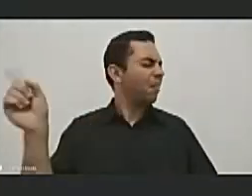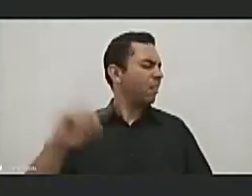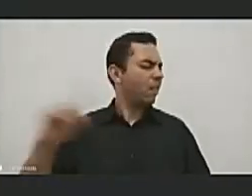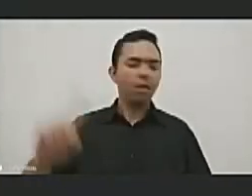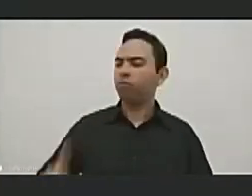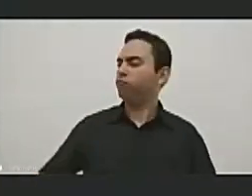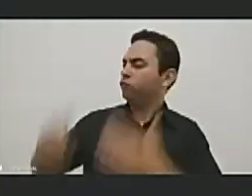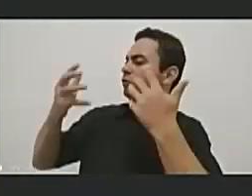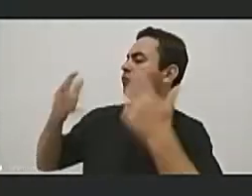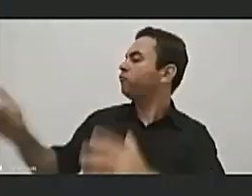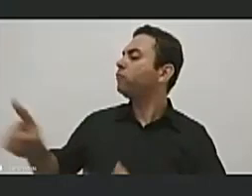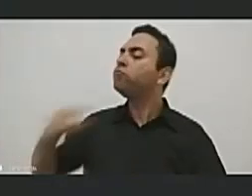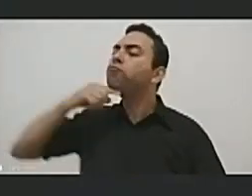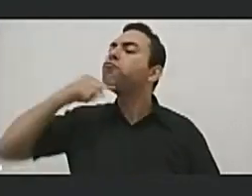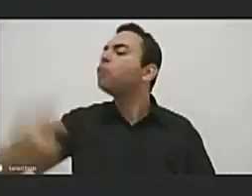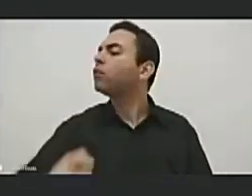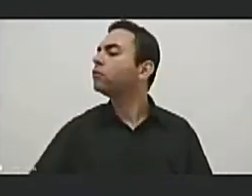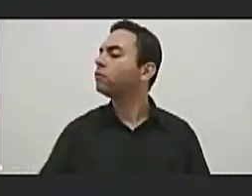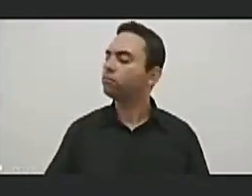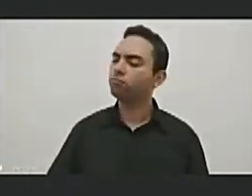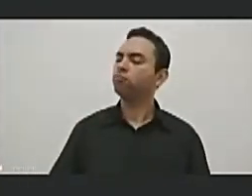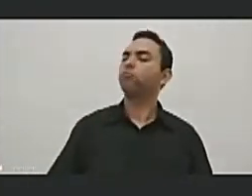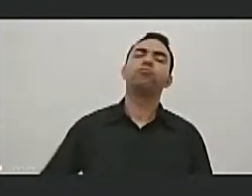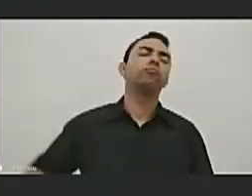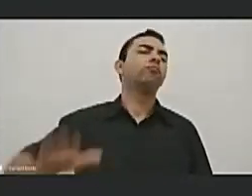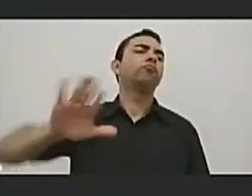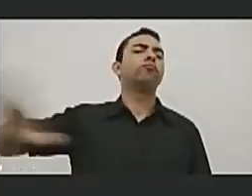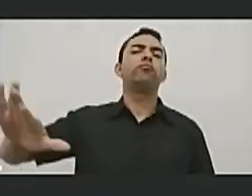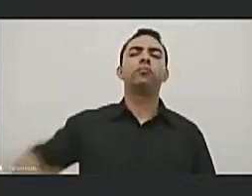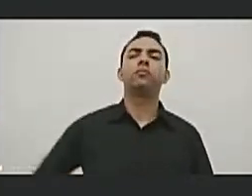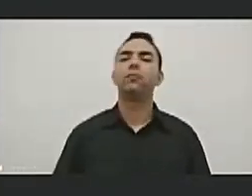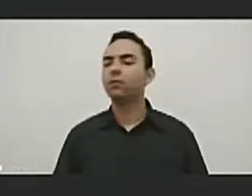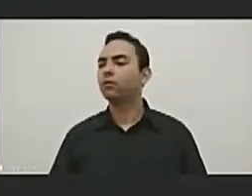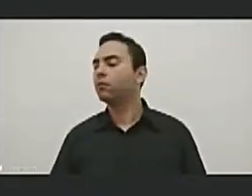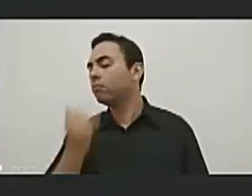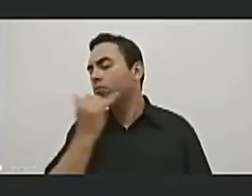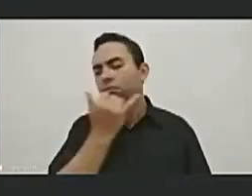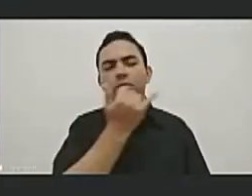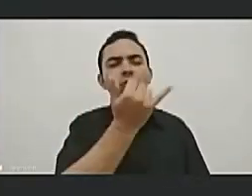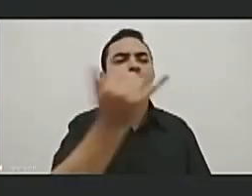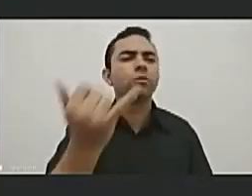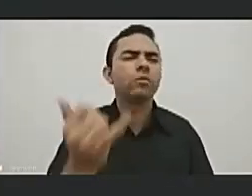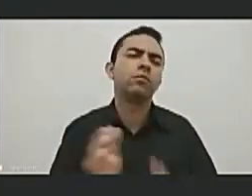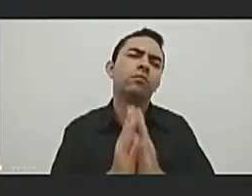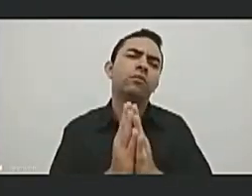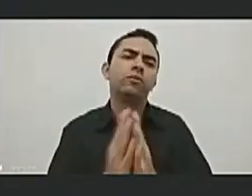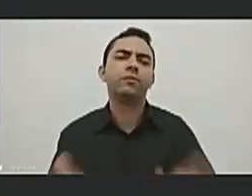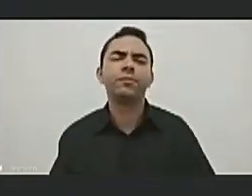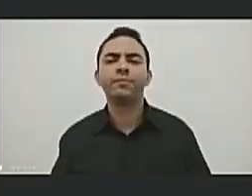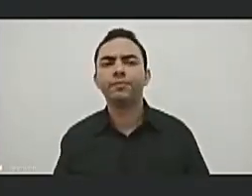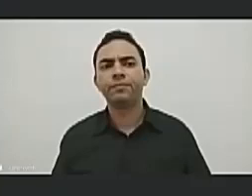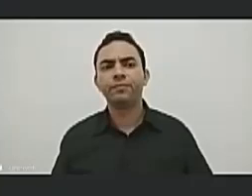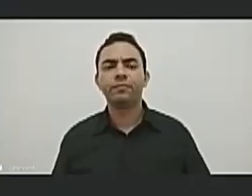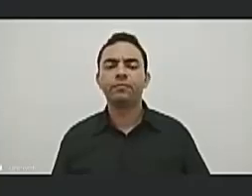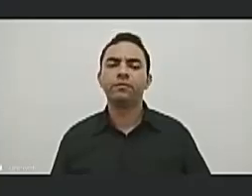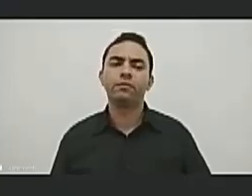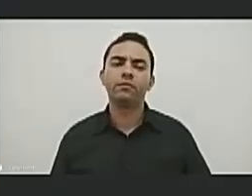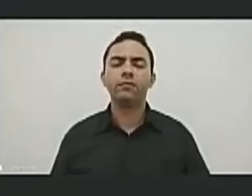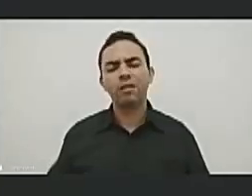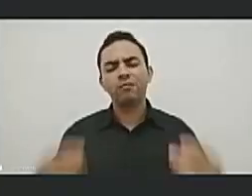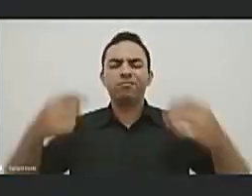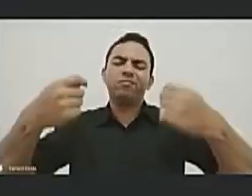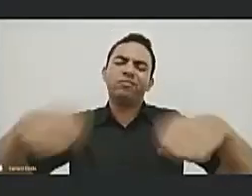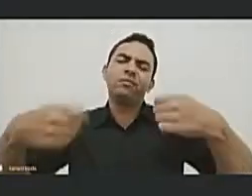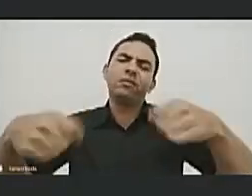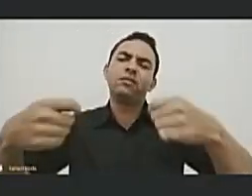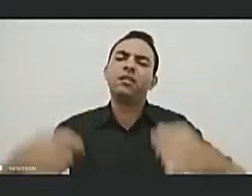conseguir então gente eh me perdoem pelo momento mas eh precisava ser